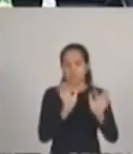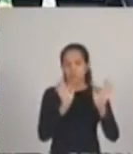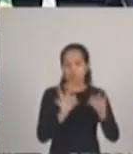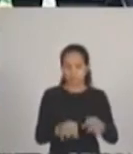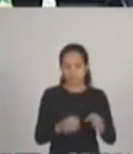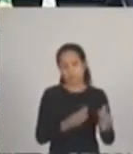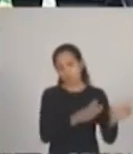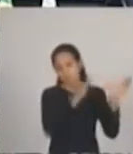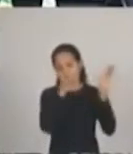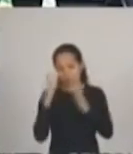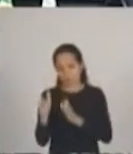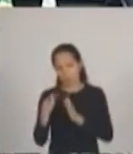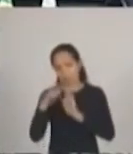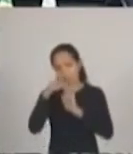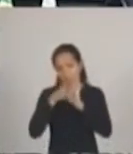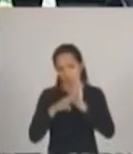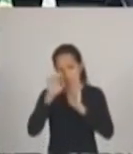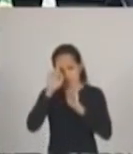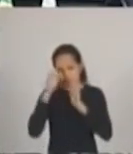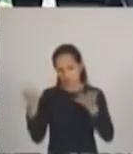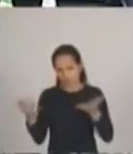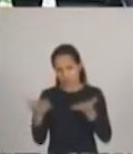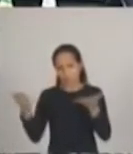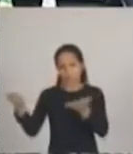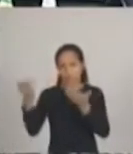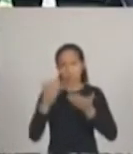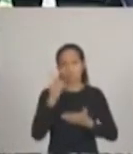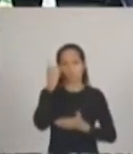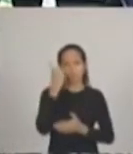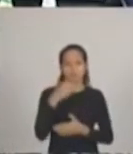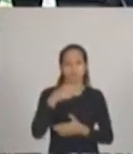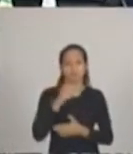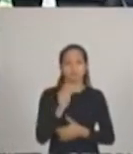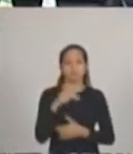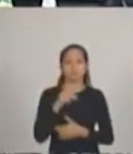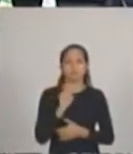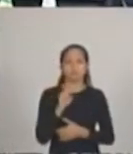dia. Mas com a palavra o deputado Pastor Mansur.